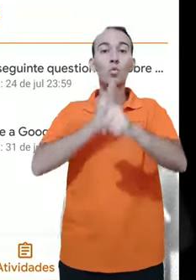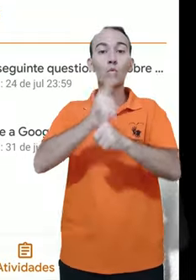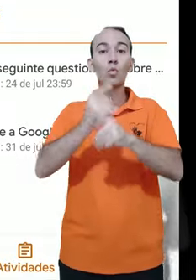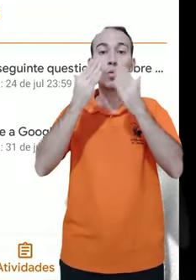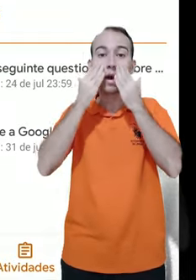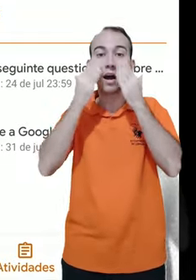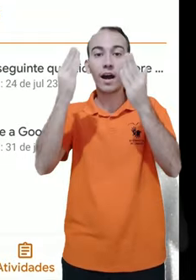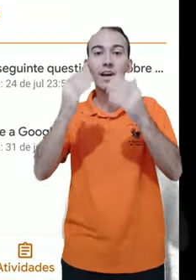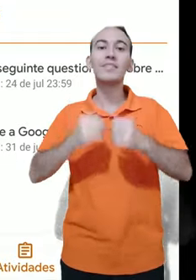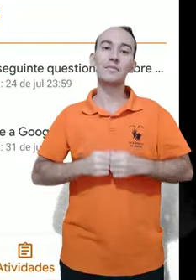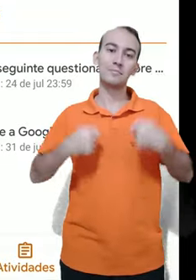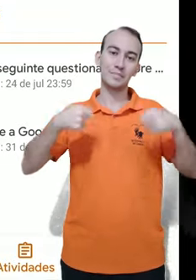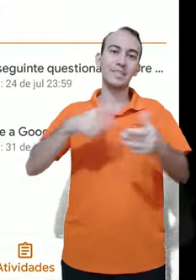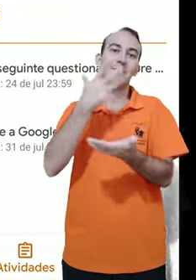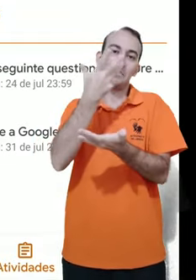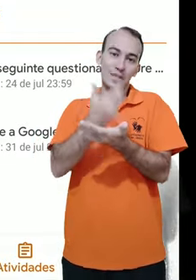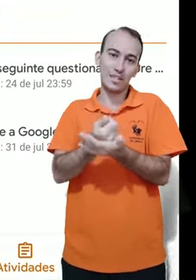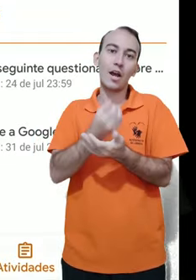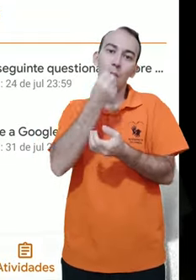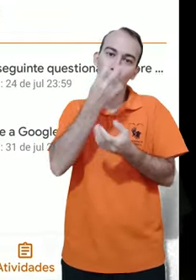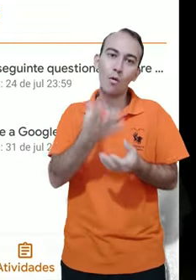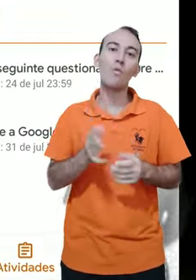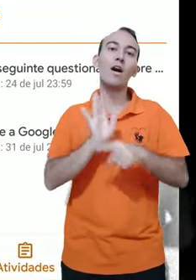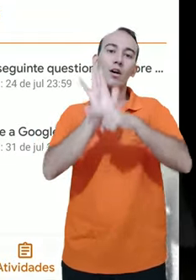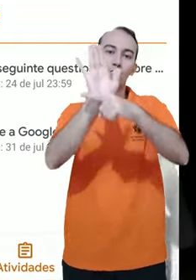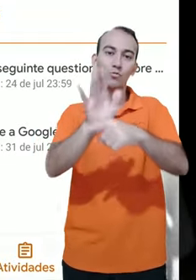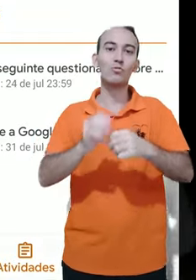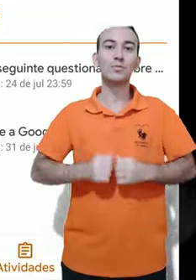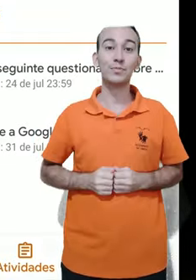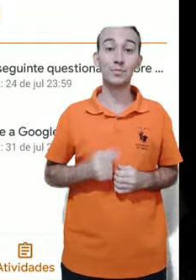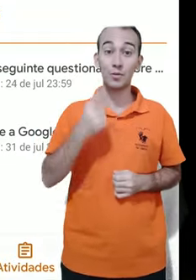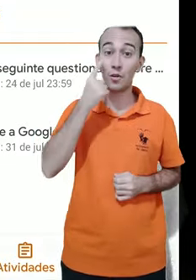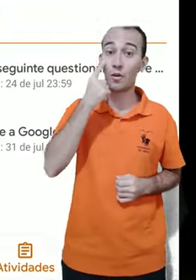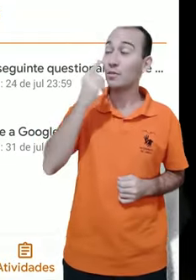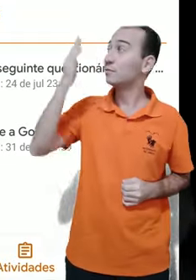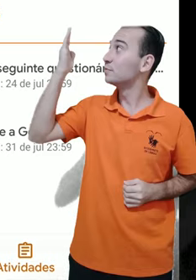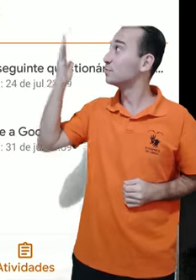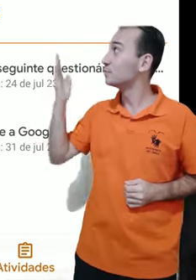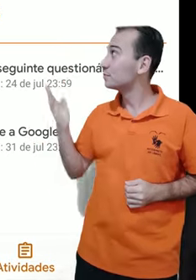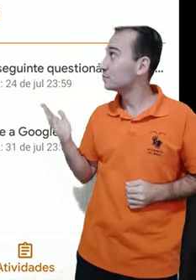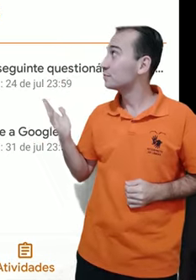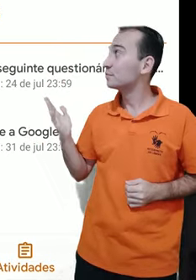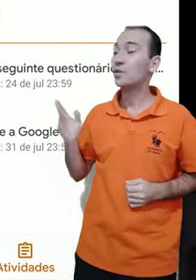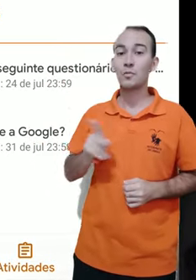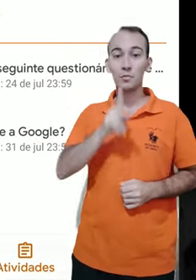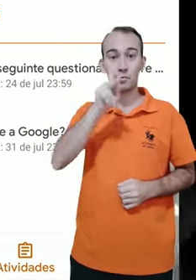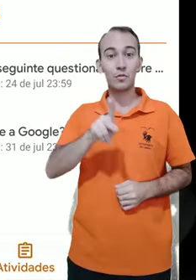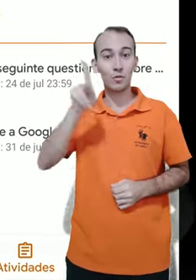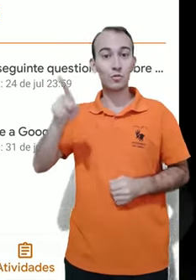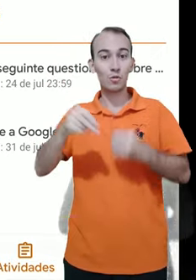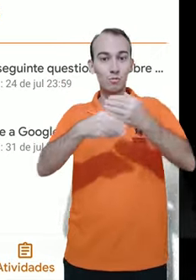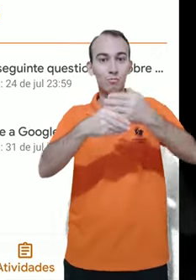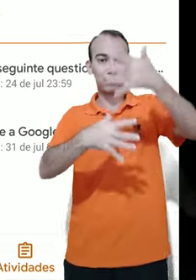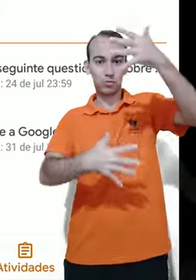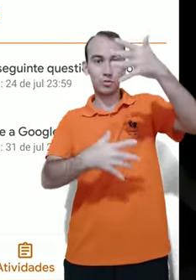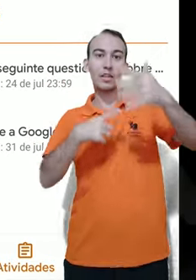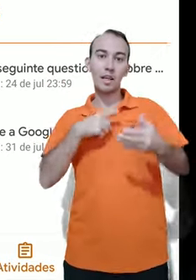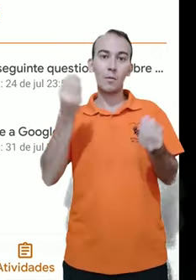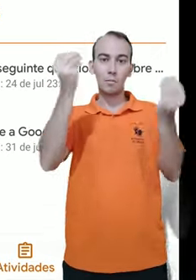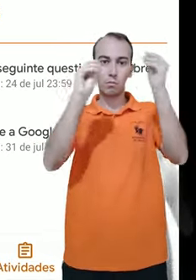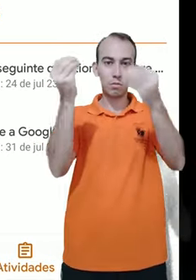continuando existem alguns tipos de conteúdos que seu professor pode postar no colégio e pelo ícone dele você consegue perceber Qual a